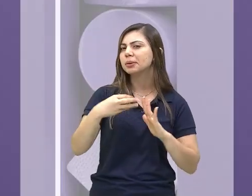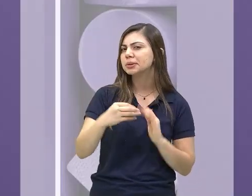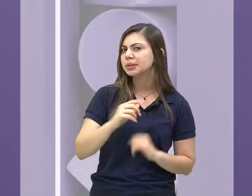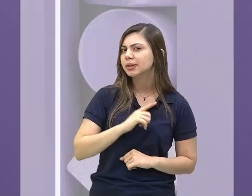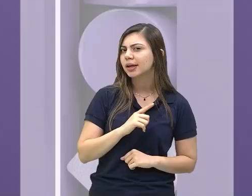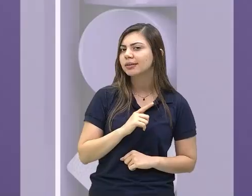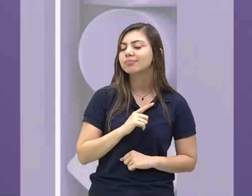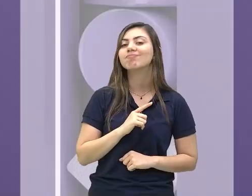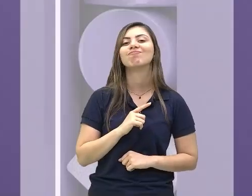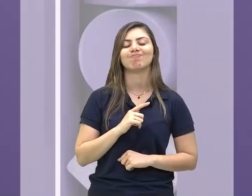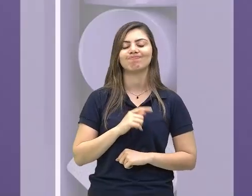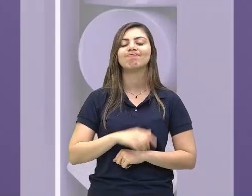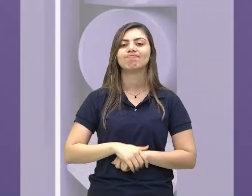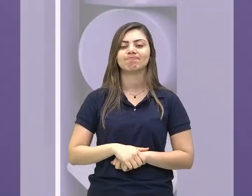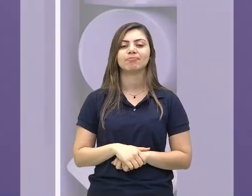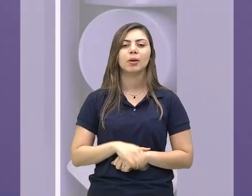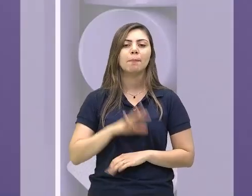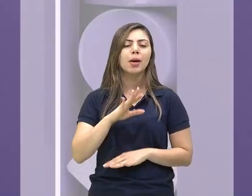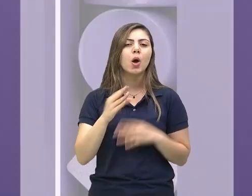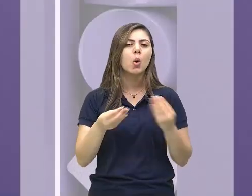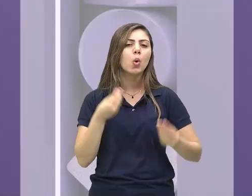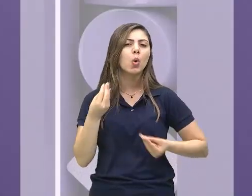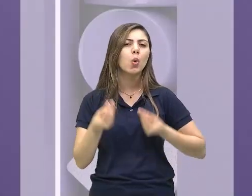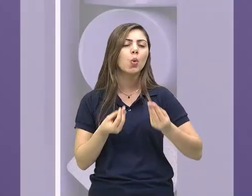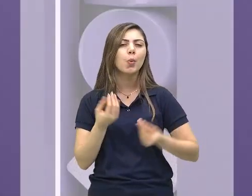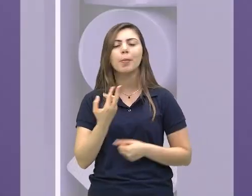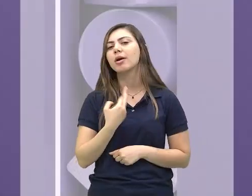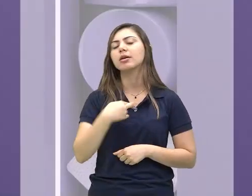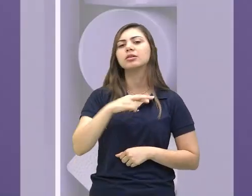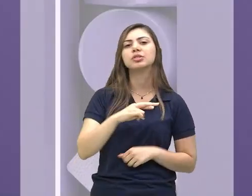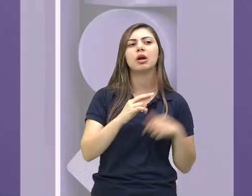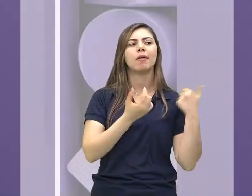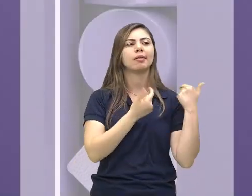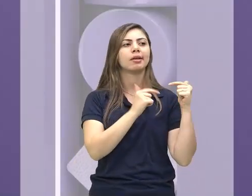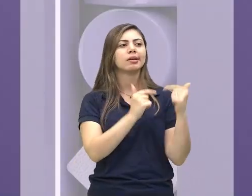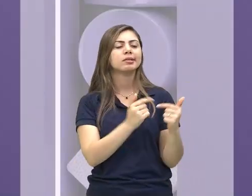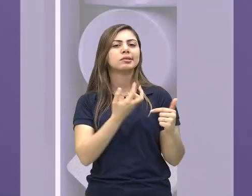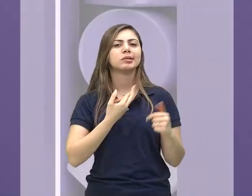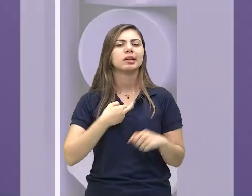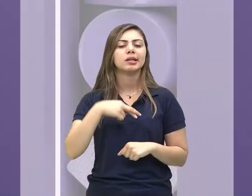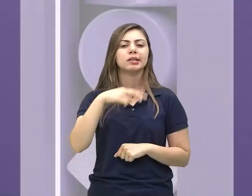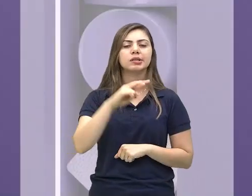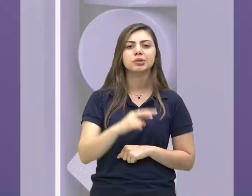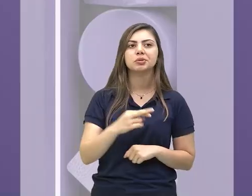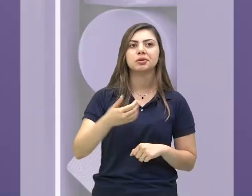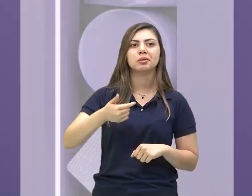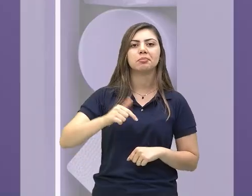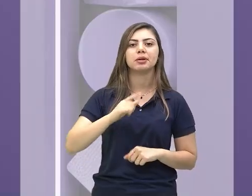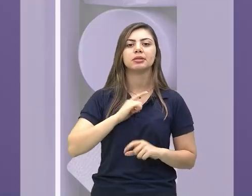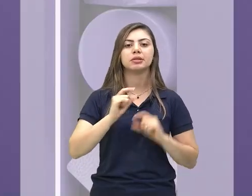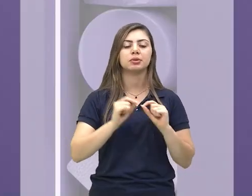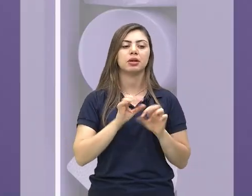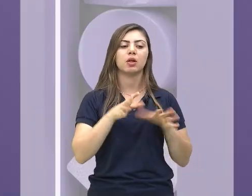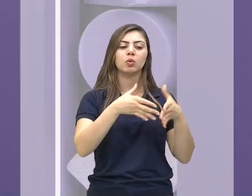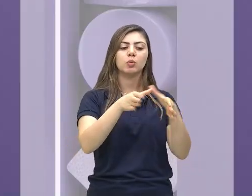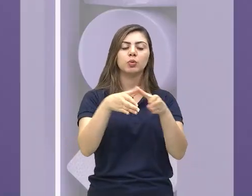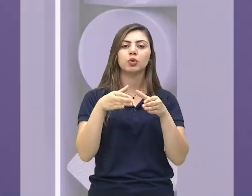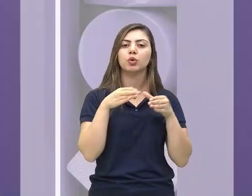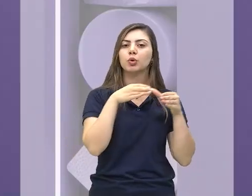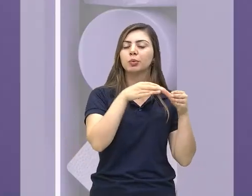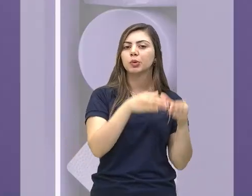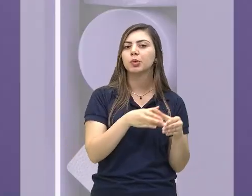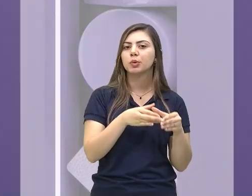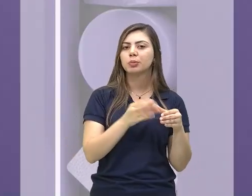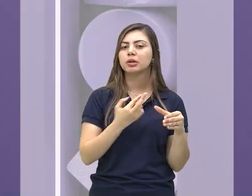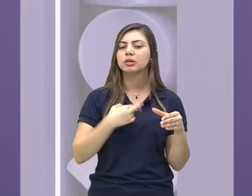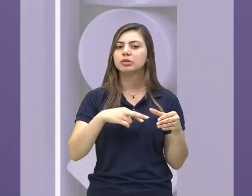Sim, porque como é que as religiões, as tradições religiosas, as organizações de fé lidam com esses